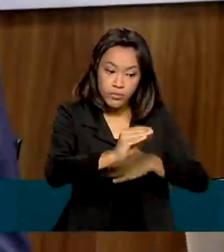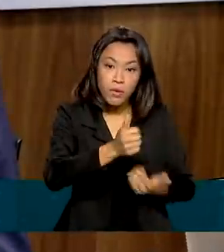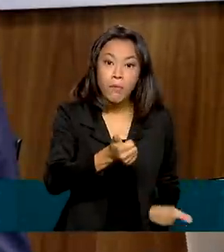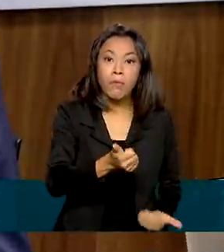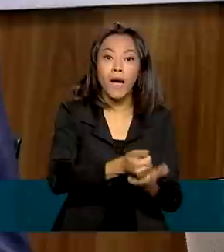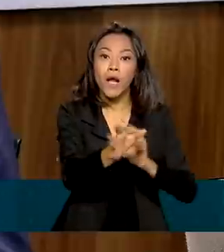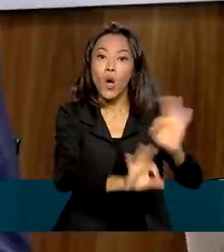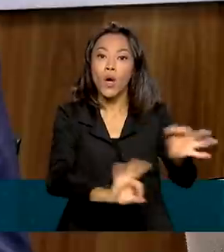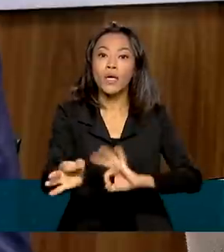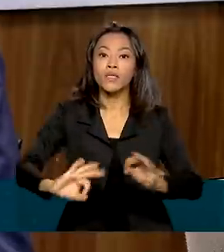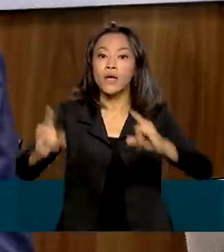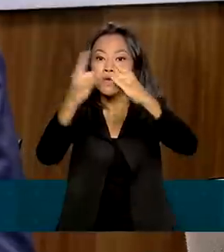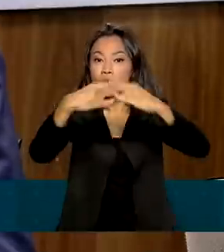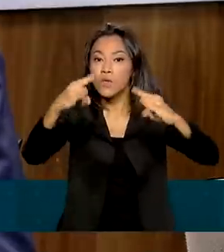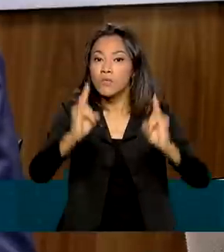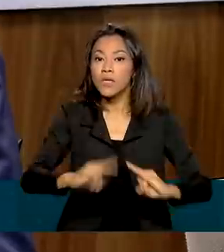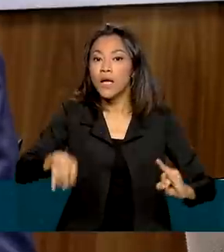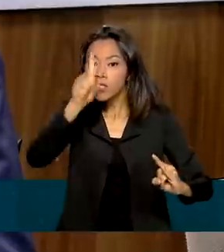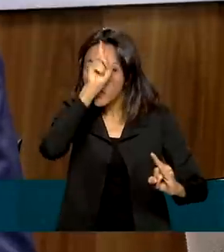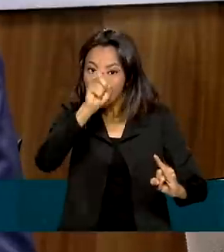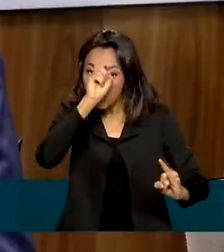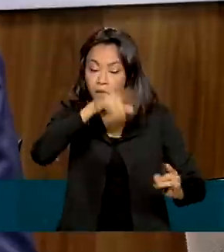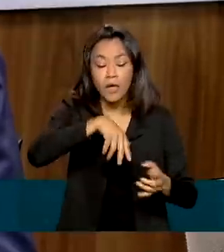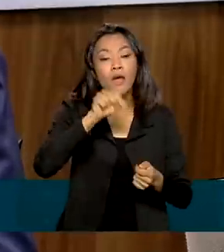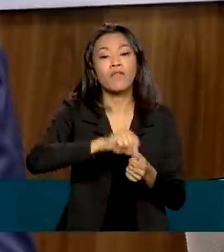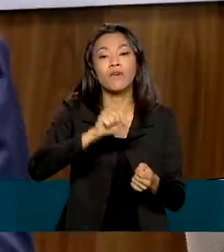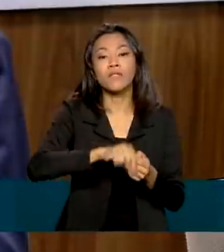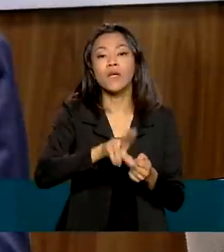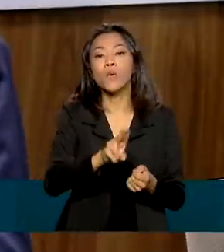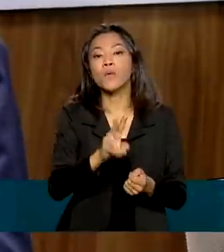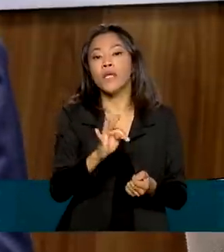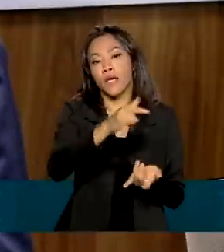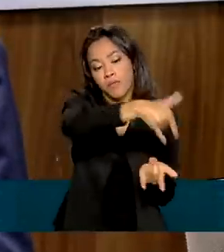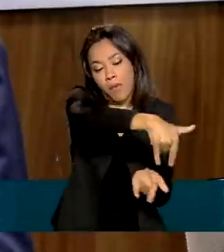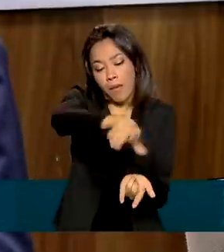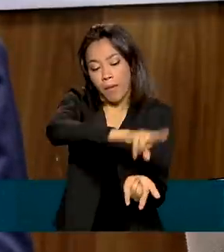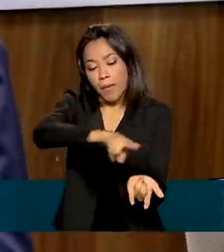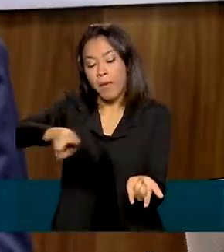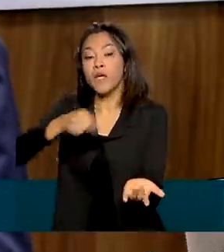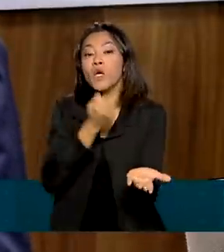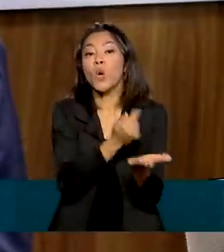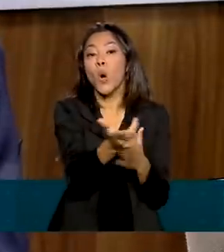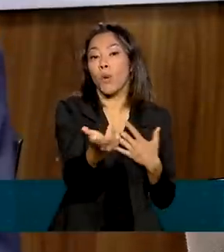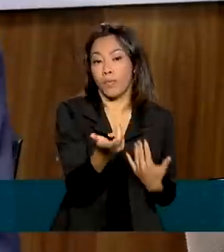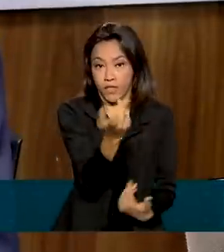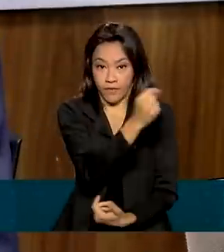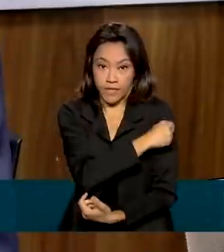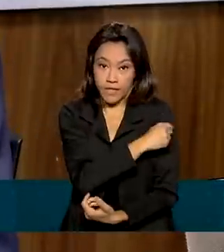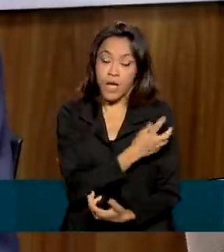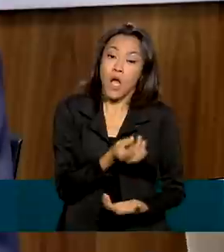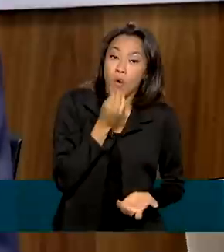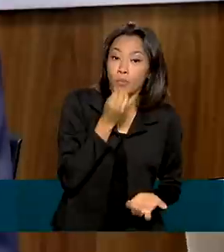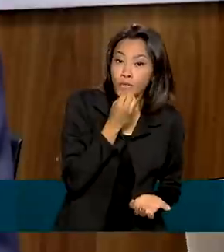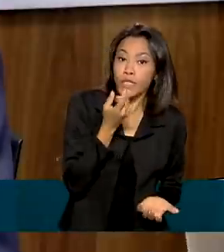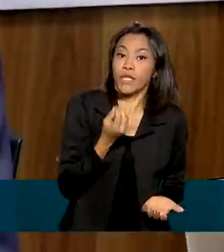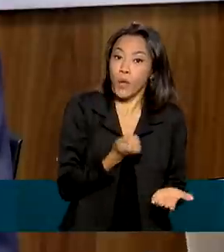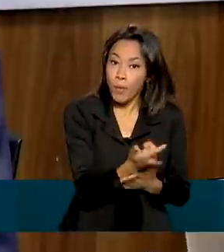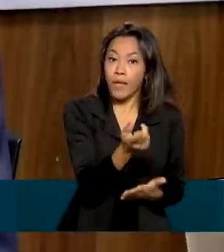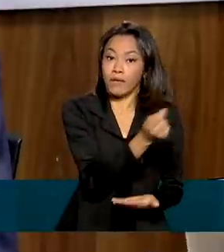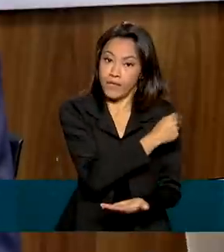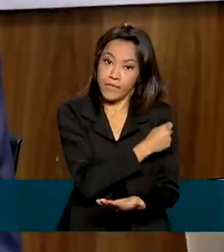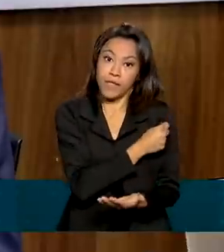montagem de hospitais de campanha fazer o tênis e compra de vacina alguns palavras que quer comprar a vacina